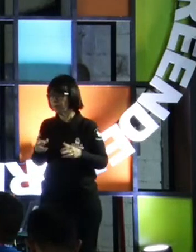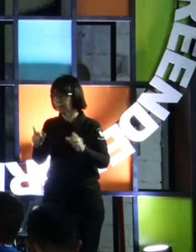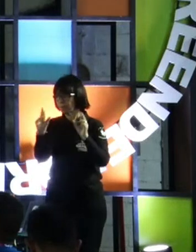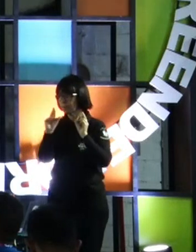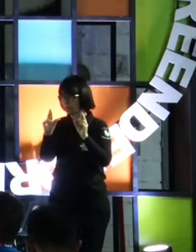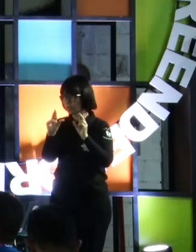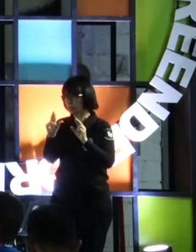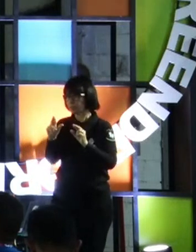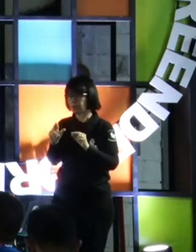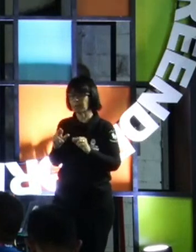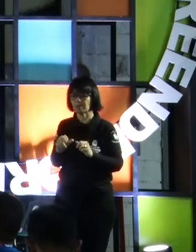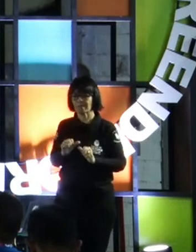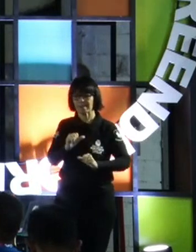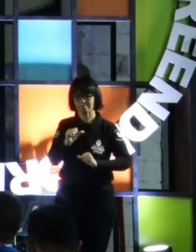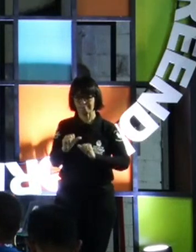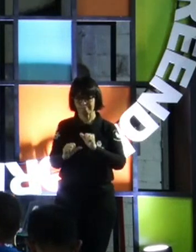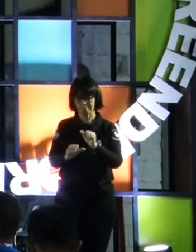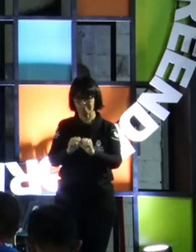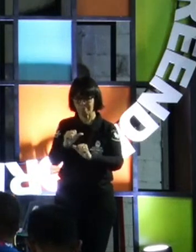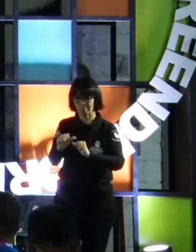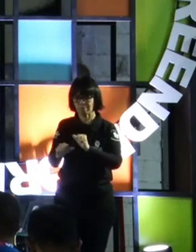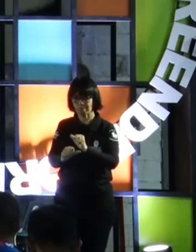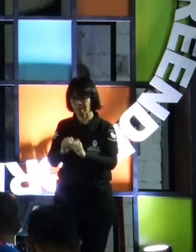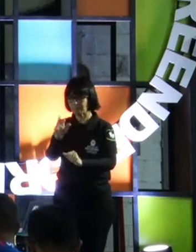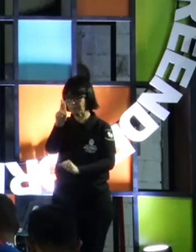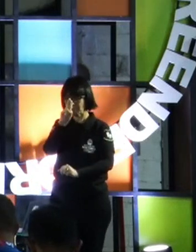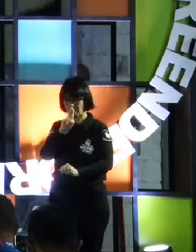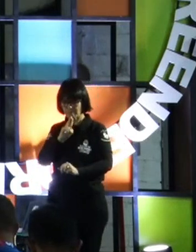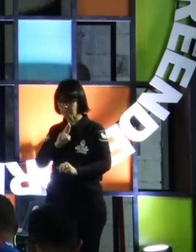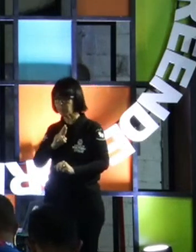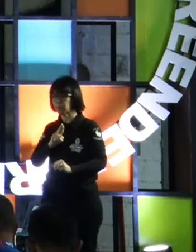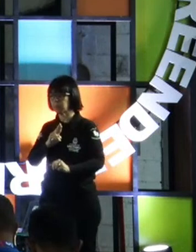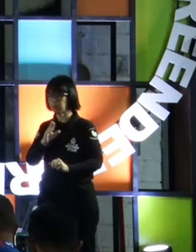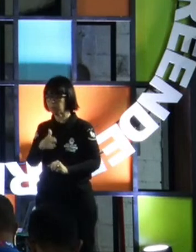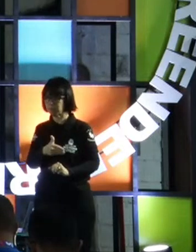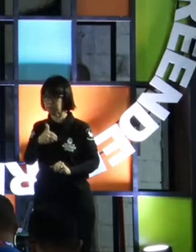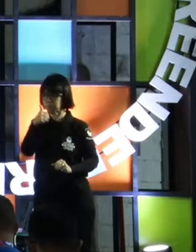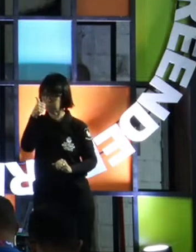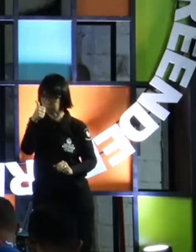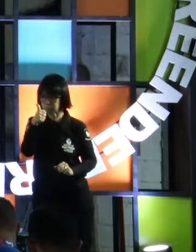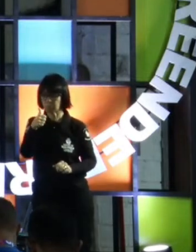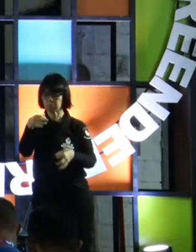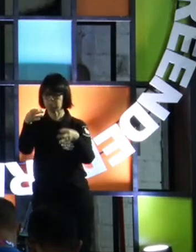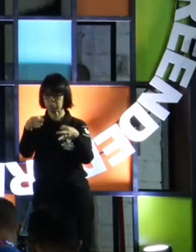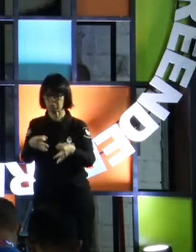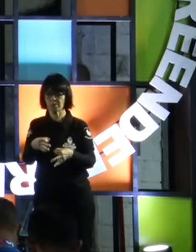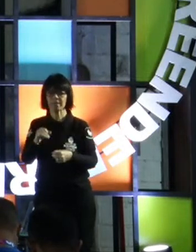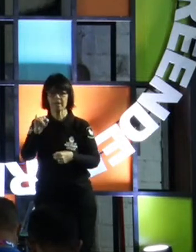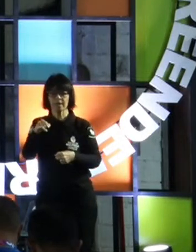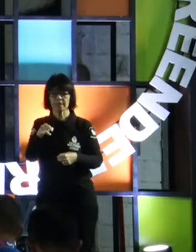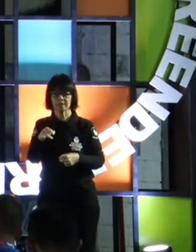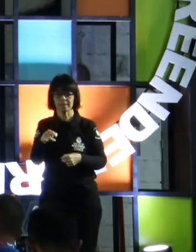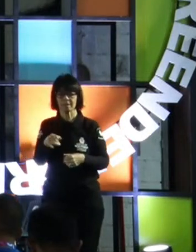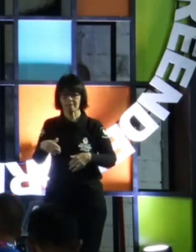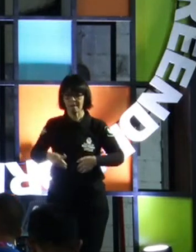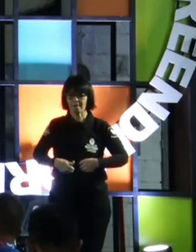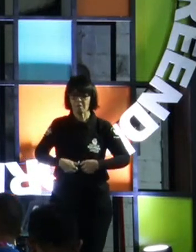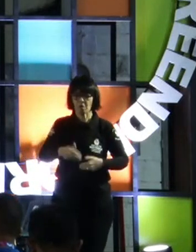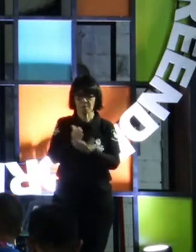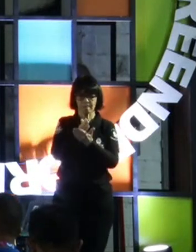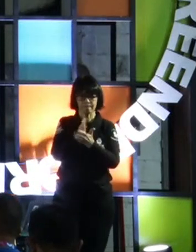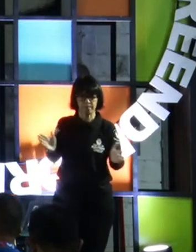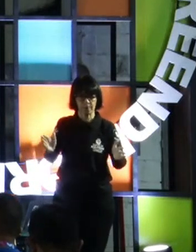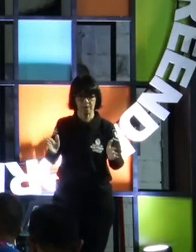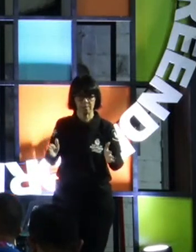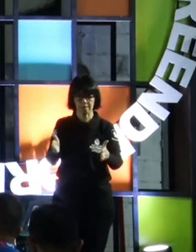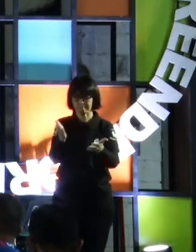só se reverterá em resultados palpáveis e concretos se a gente acabar com a fome. Não